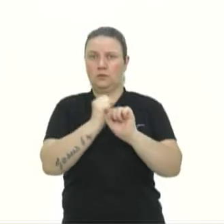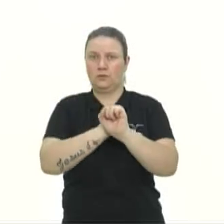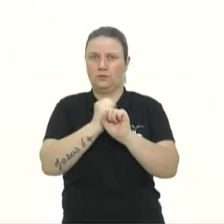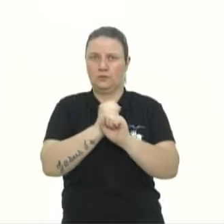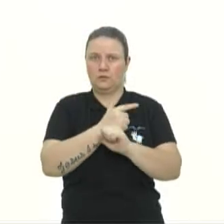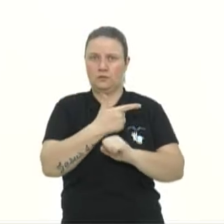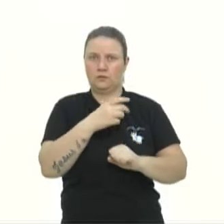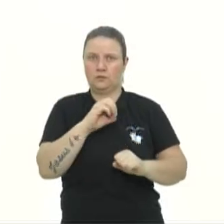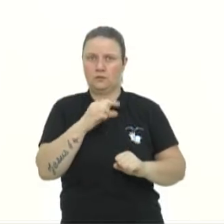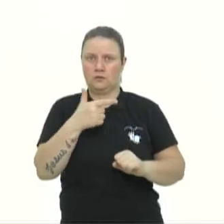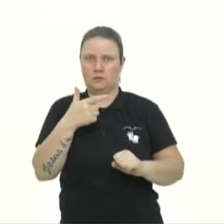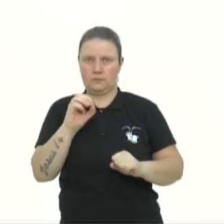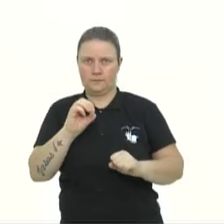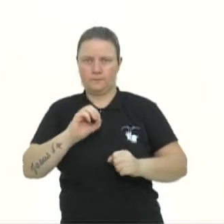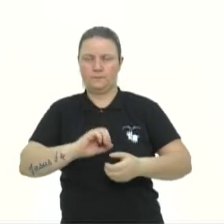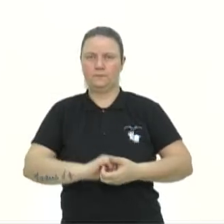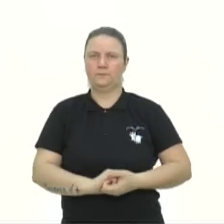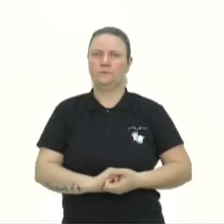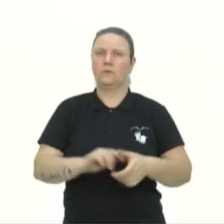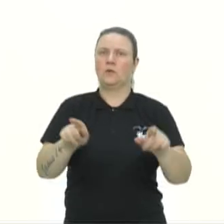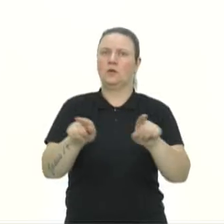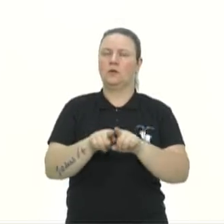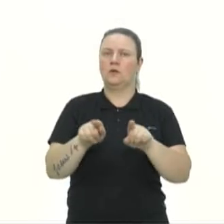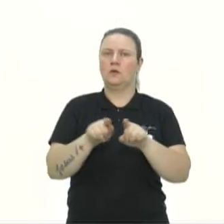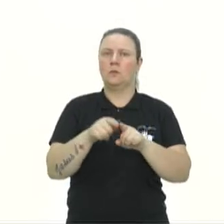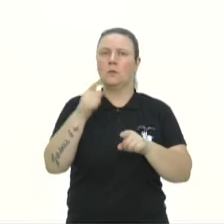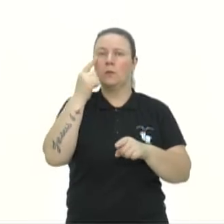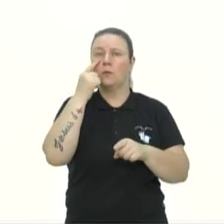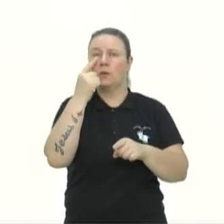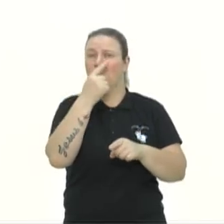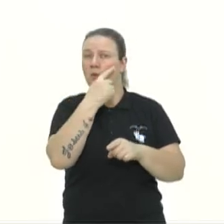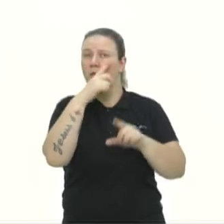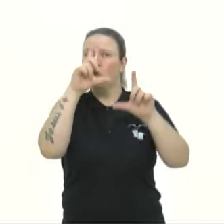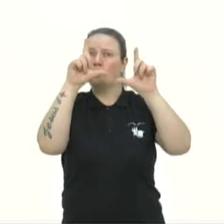ano. E o de córnea reduziu